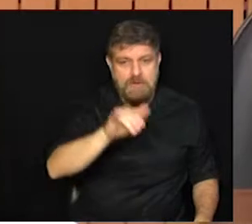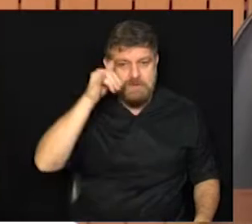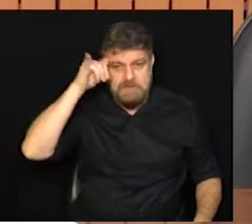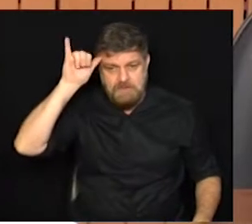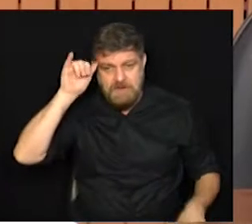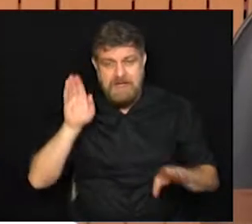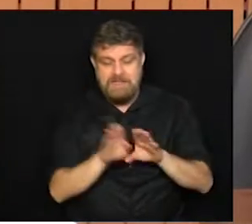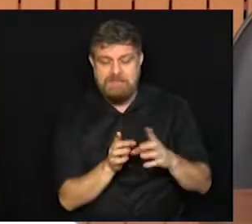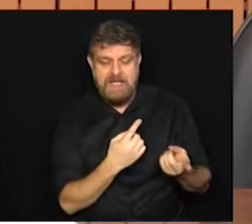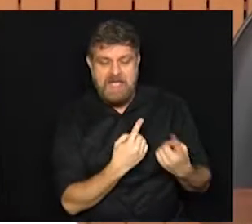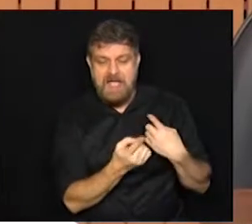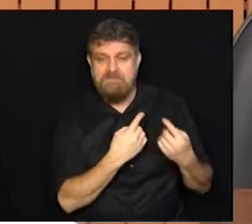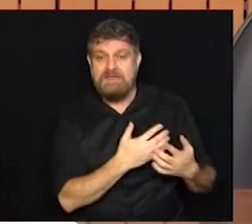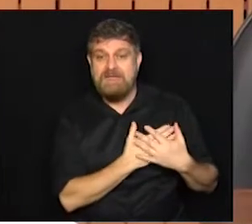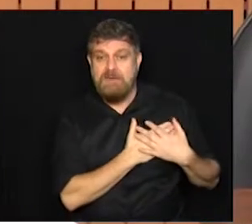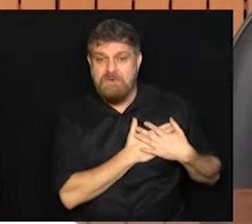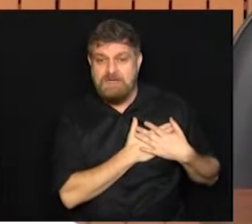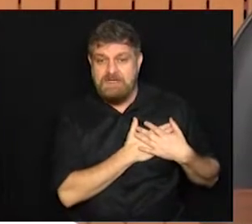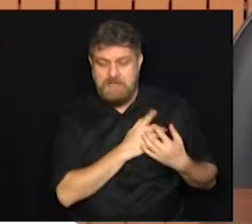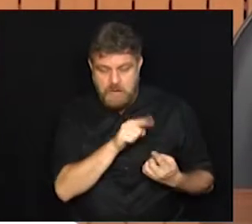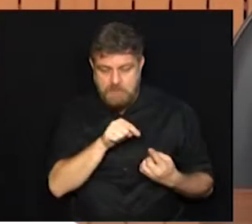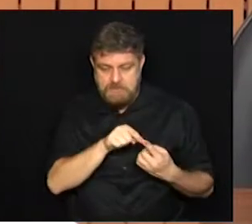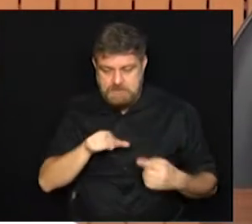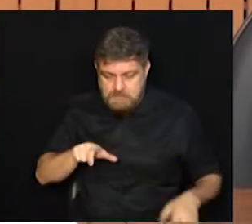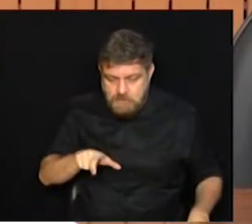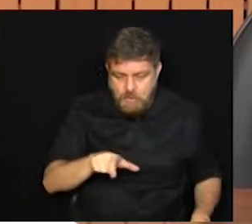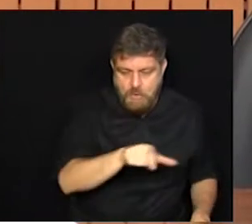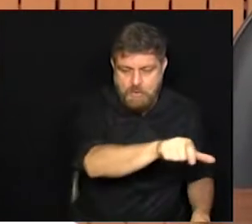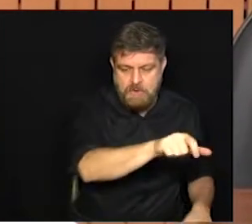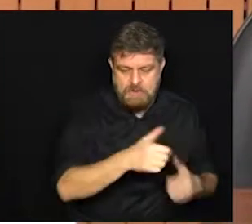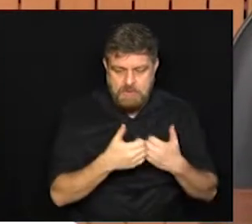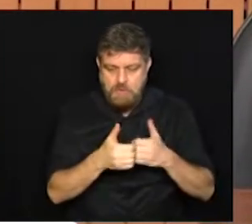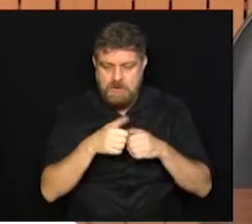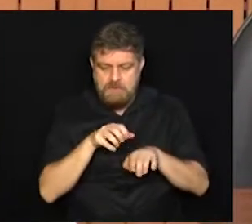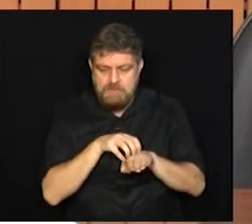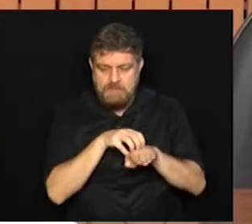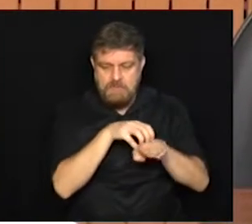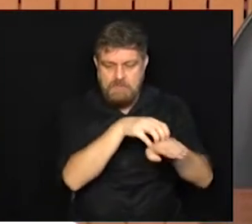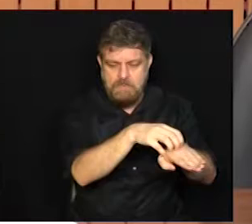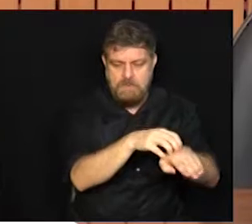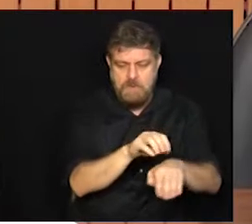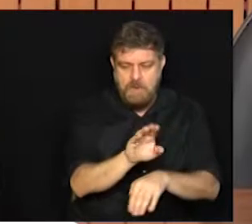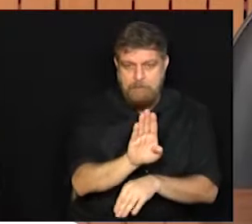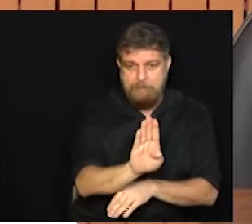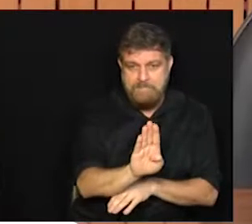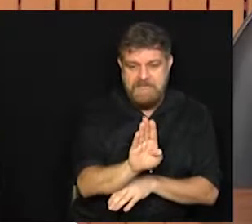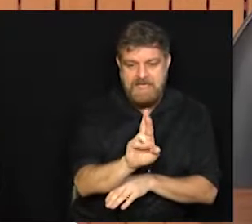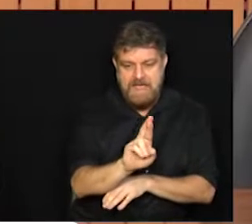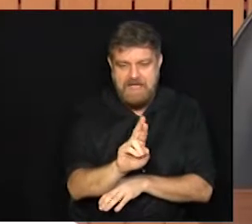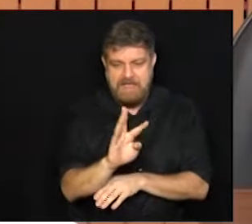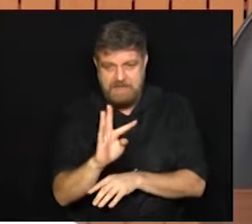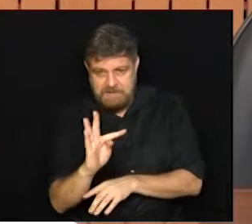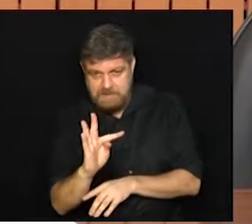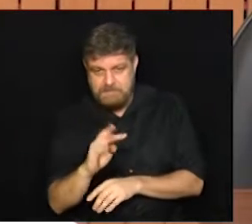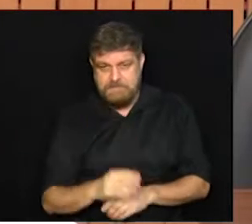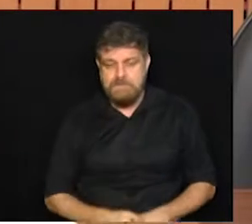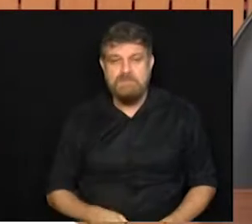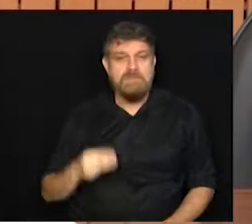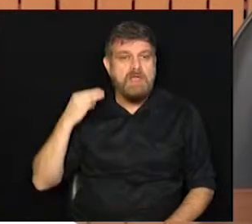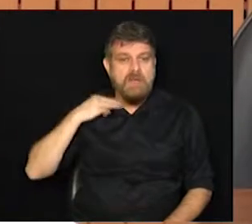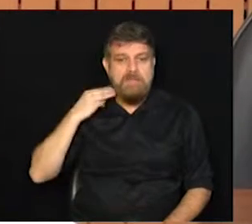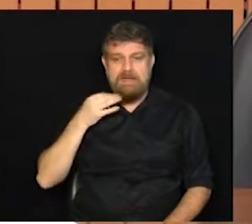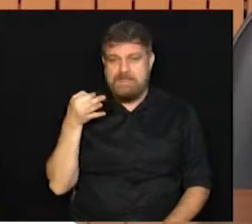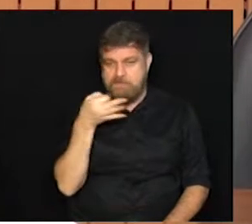para a construção do BRT. Mas, enfim, então, feita essa primeira apresentação e colocação da vereadora